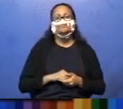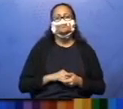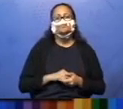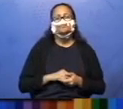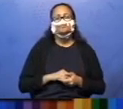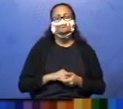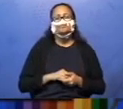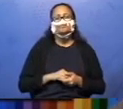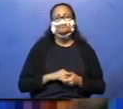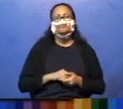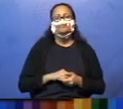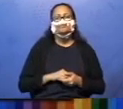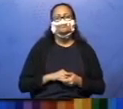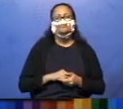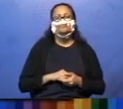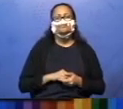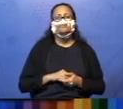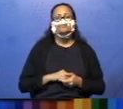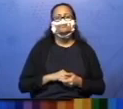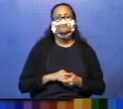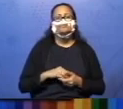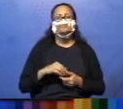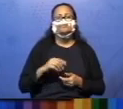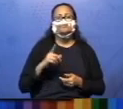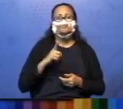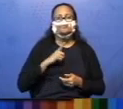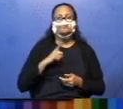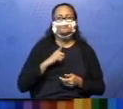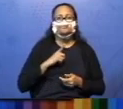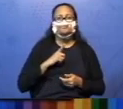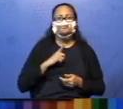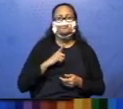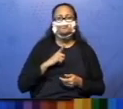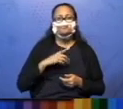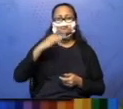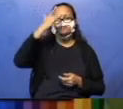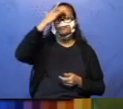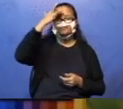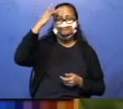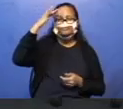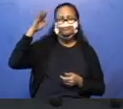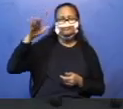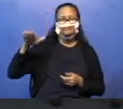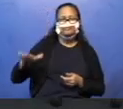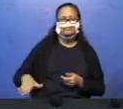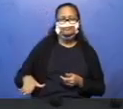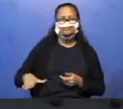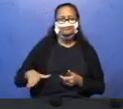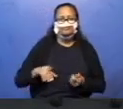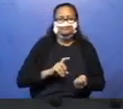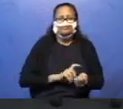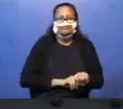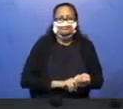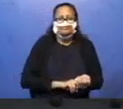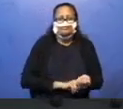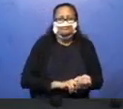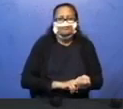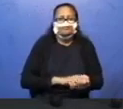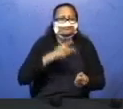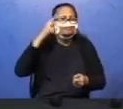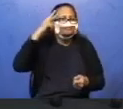do narizinho. E tinha um anão que vivia assim, ó, bem zangado,